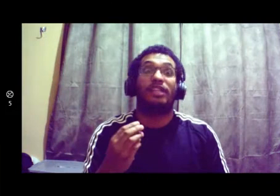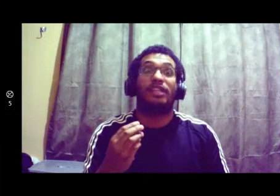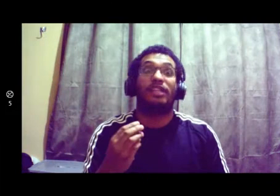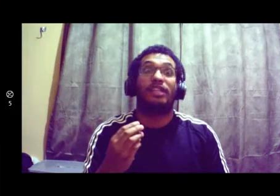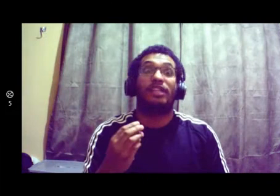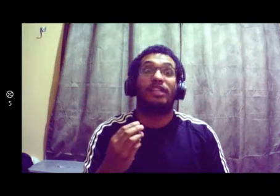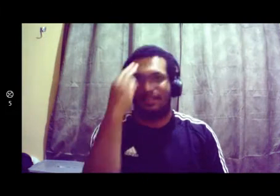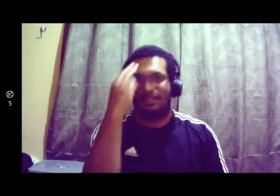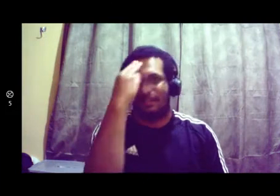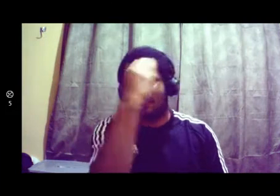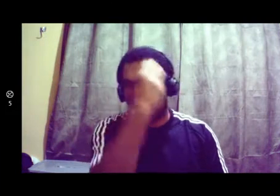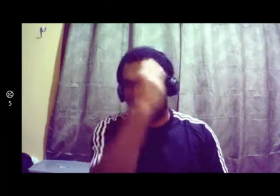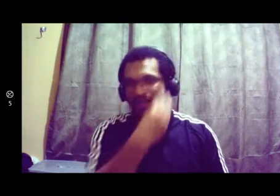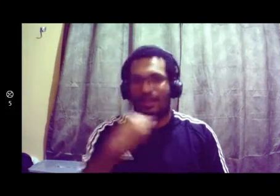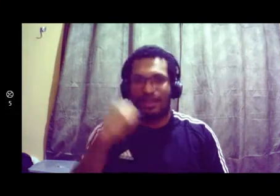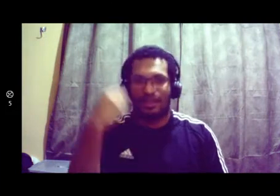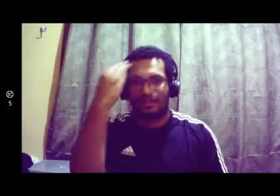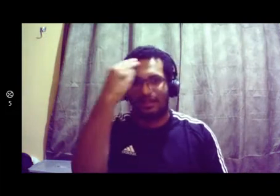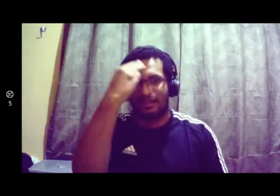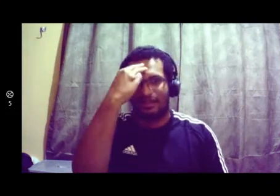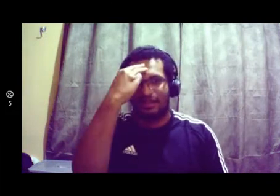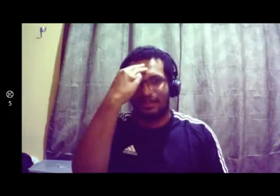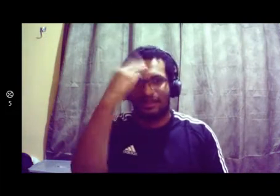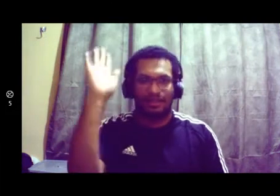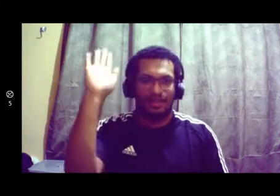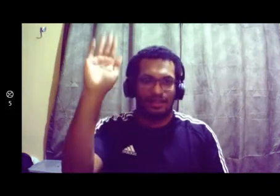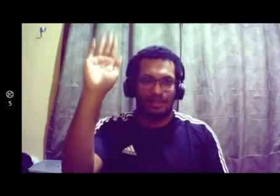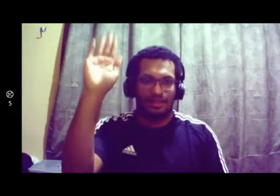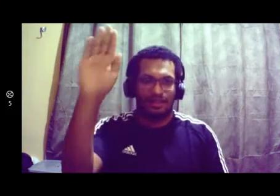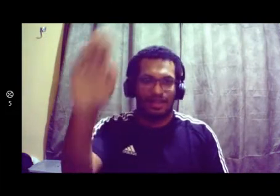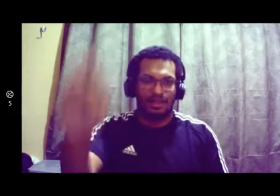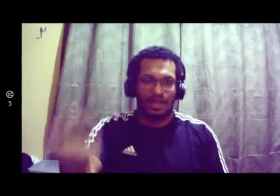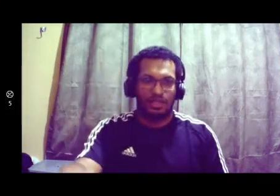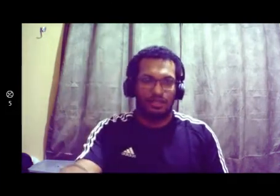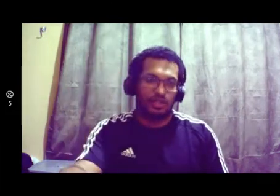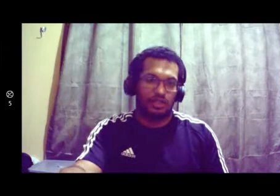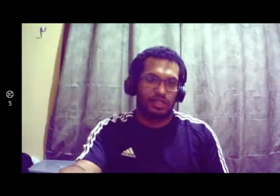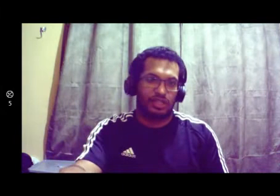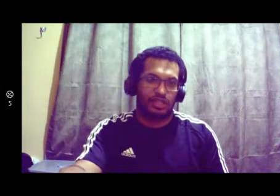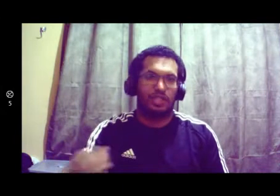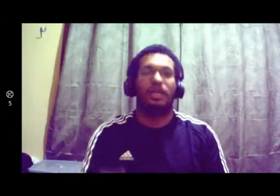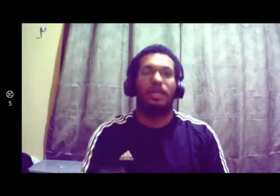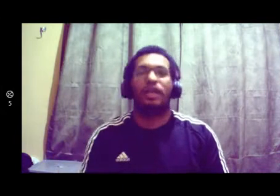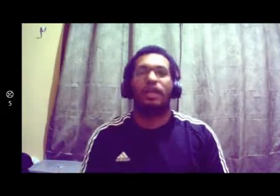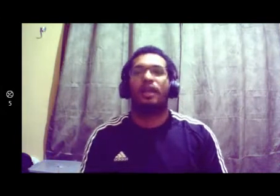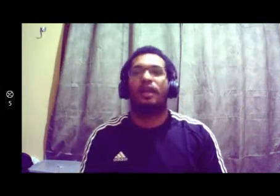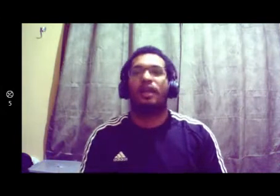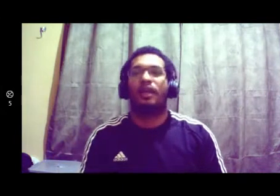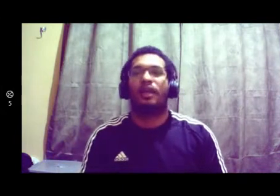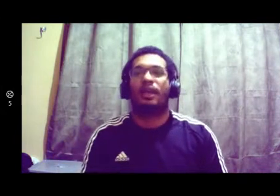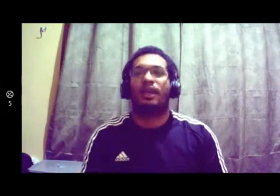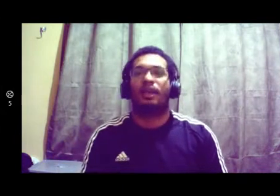3 horas da tarde. Você vai assim, 3 da tarde. 3 horas da tarde.